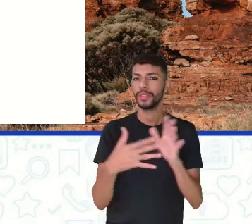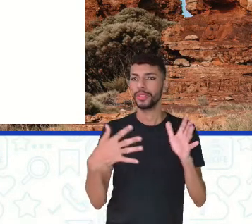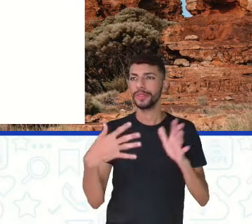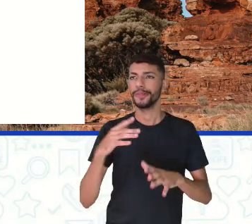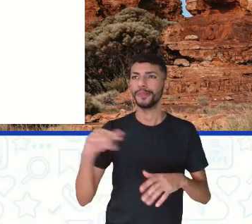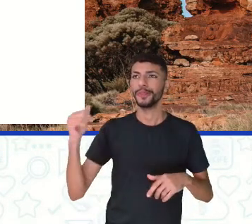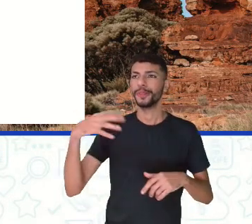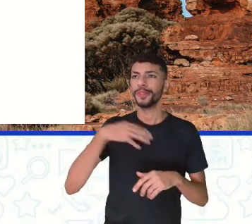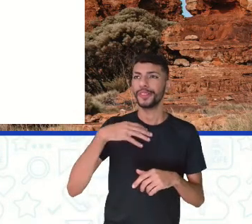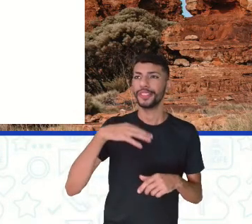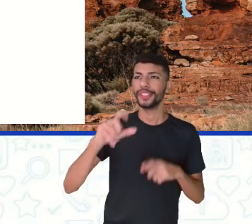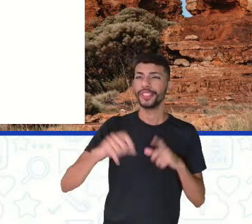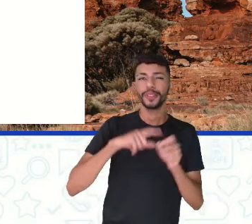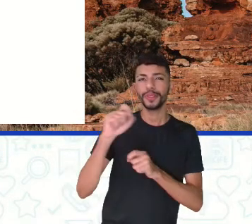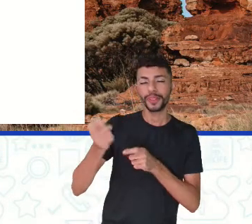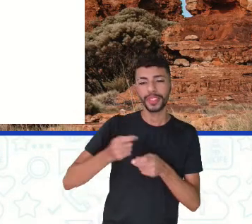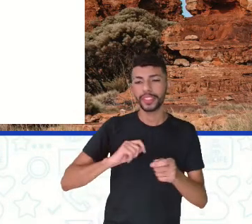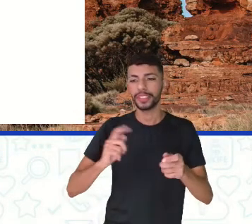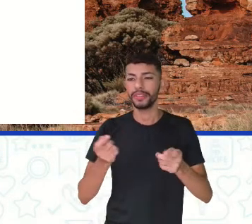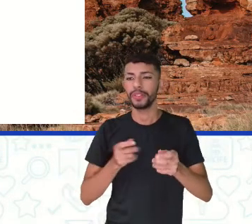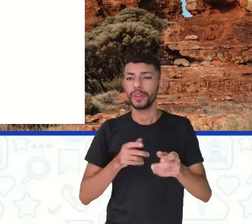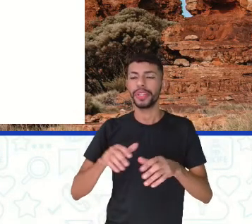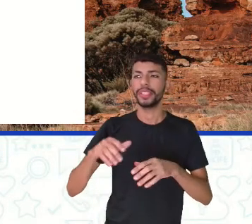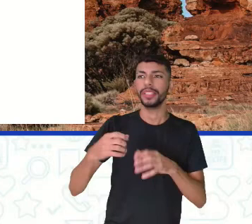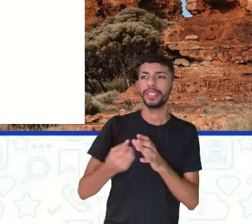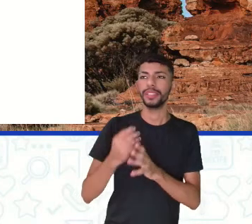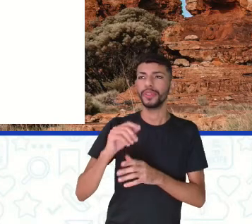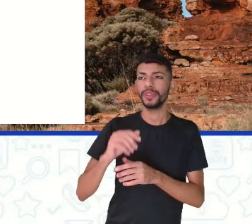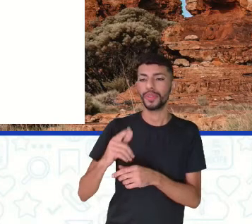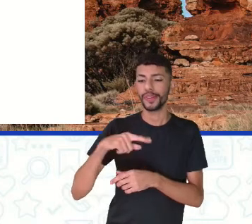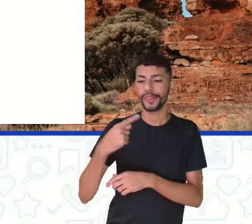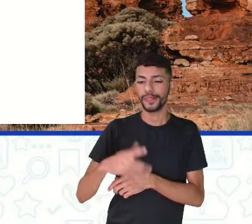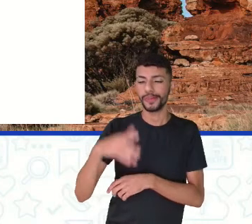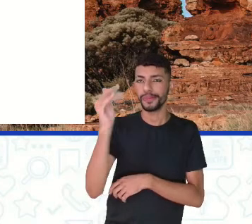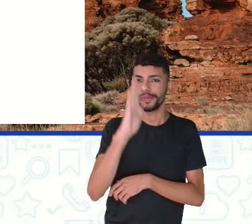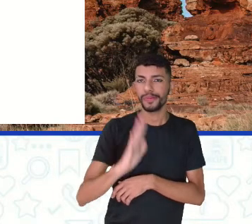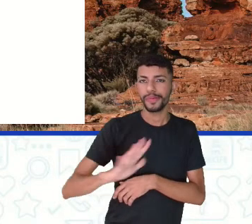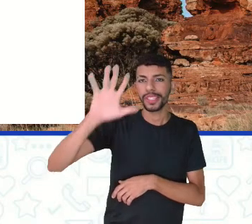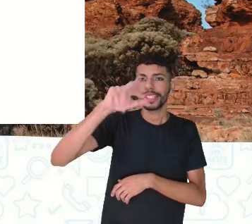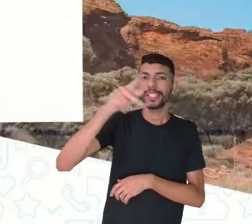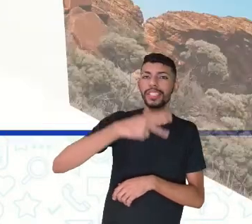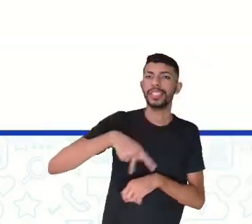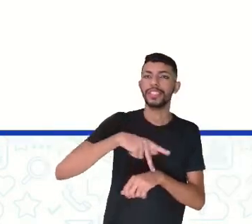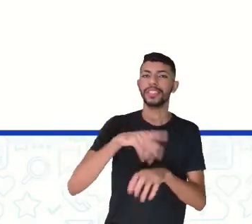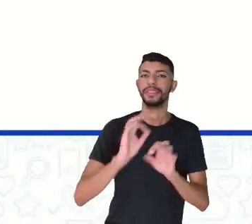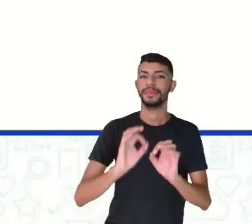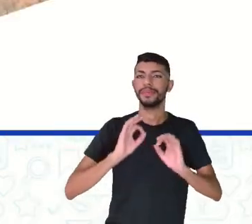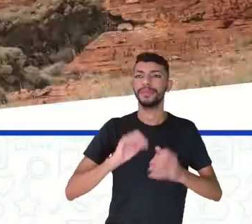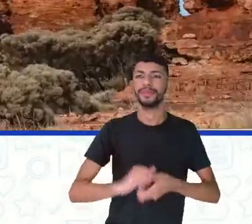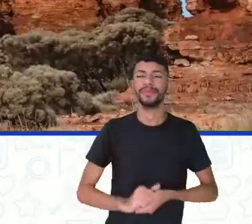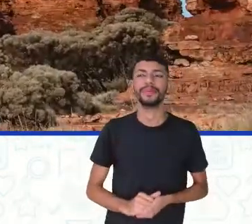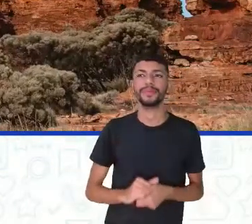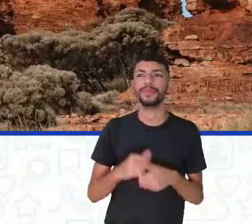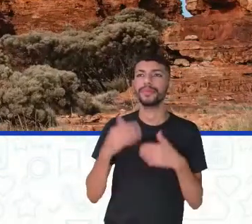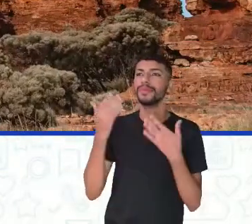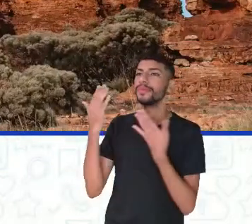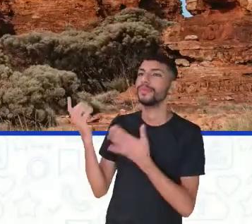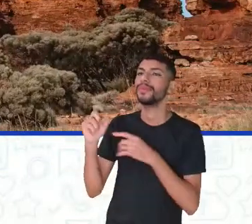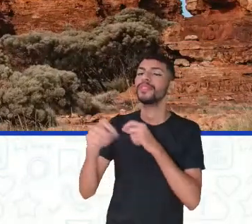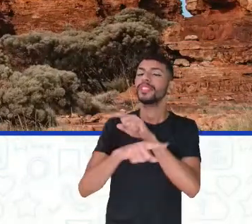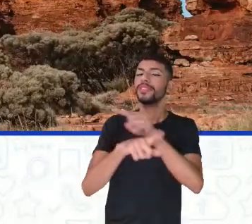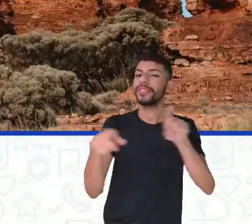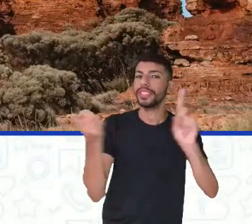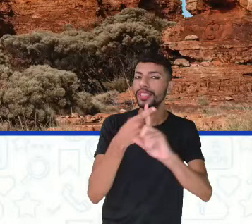que o território foi passando, incrementando novas terras, chegando, muito proporcionado por isso aqui, ó, que vocês viram,